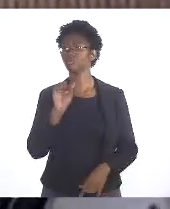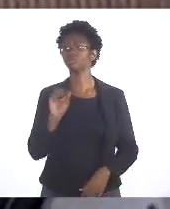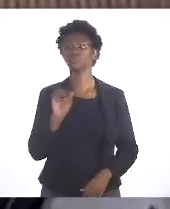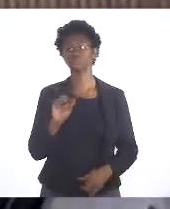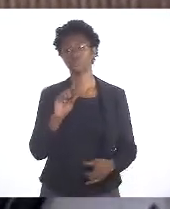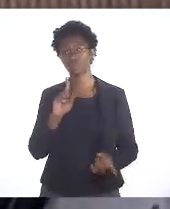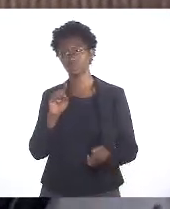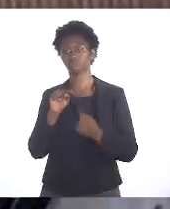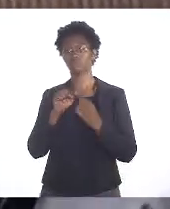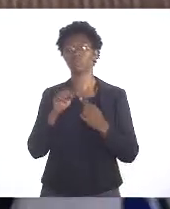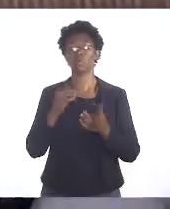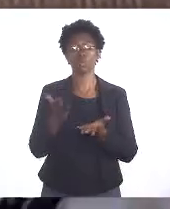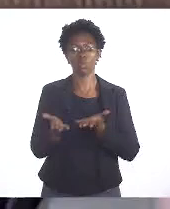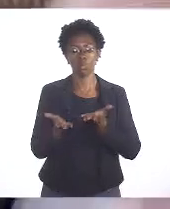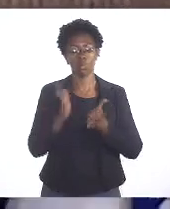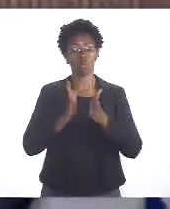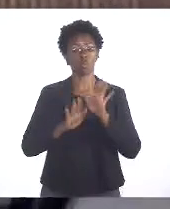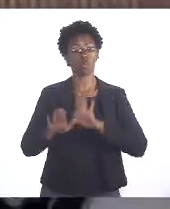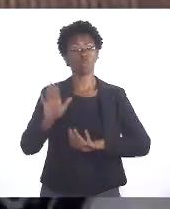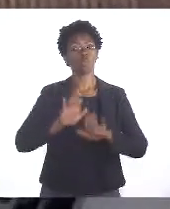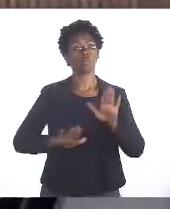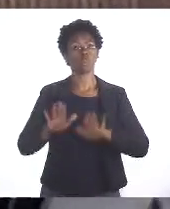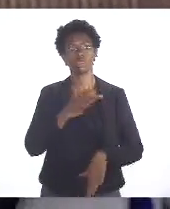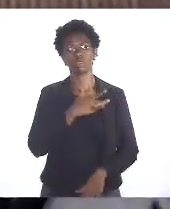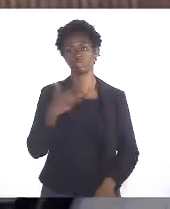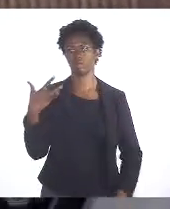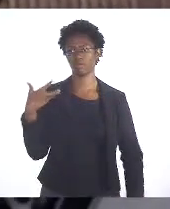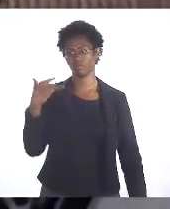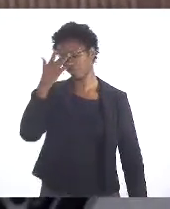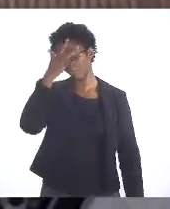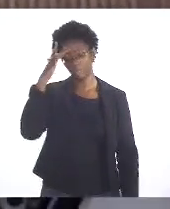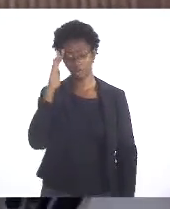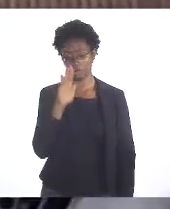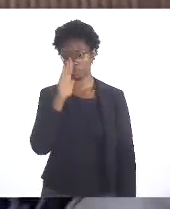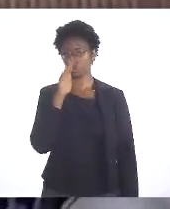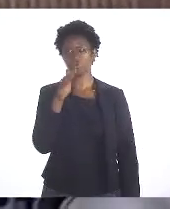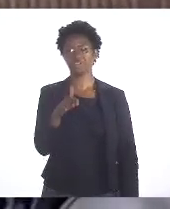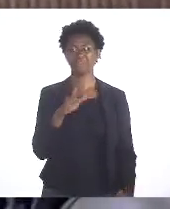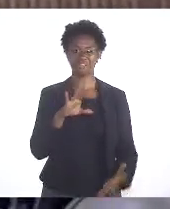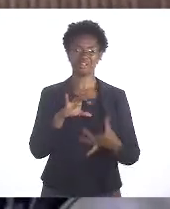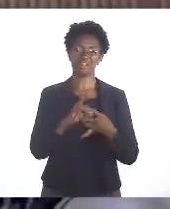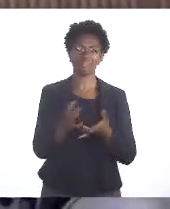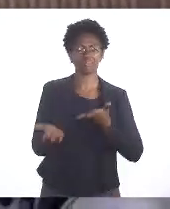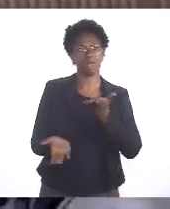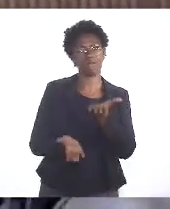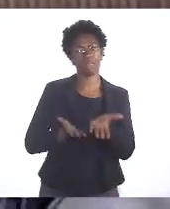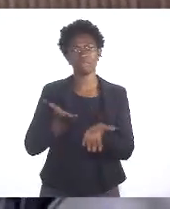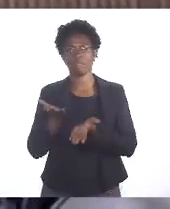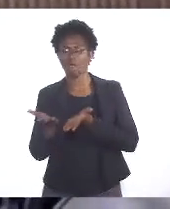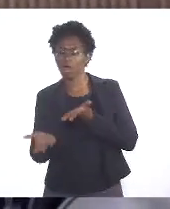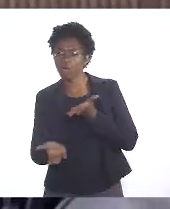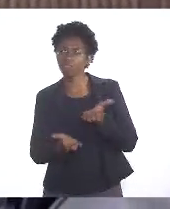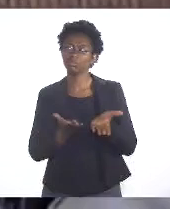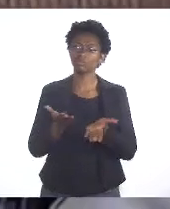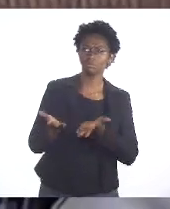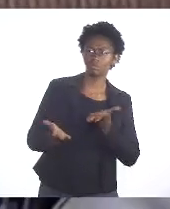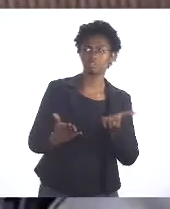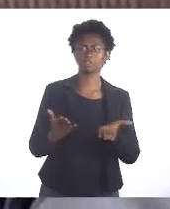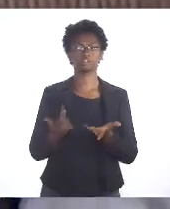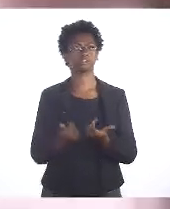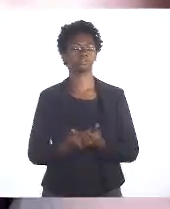relação ao cuidado com a saúde daqueles que estão diretamente ligados ao tratamento e ao